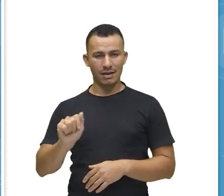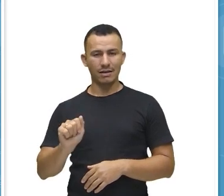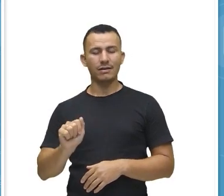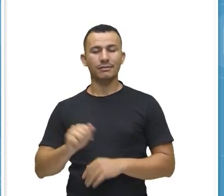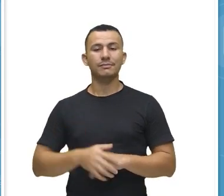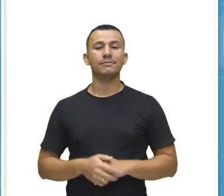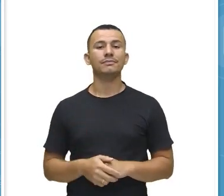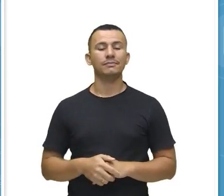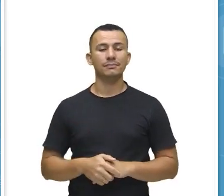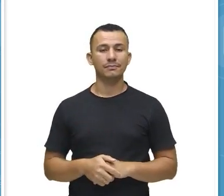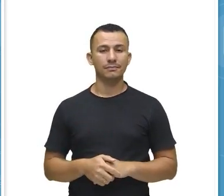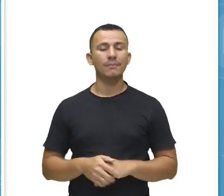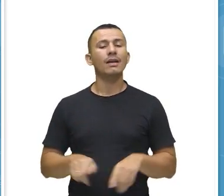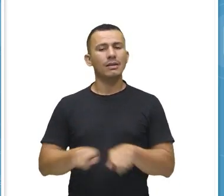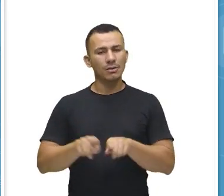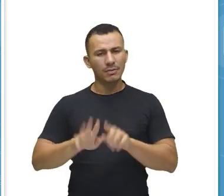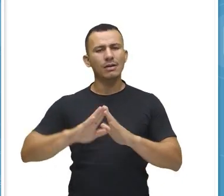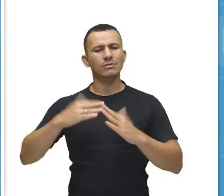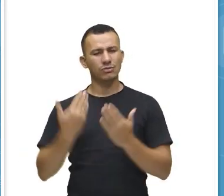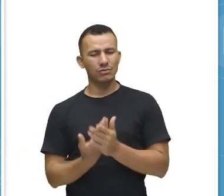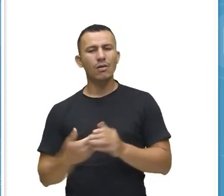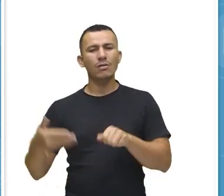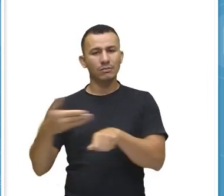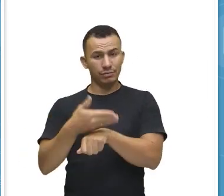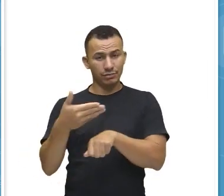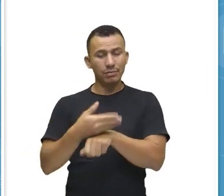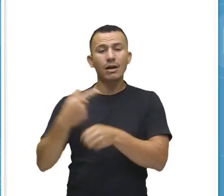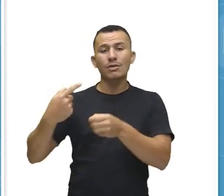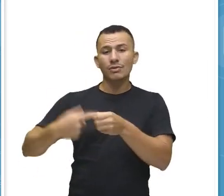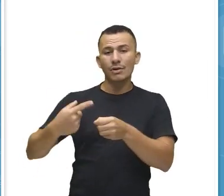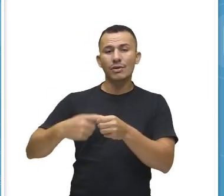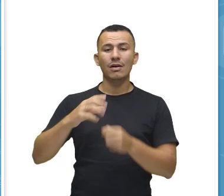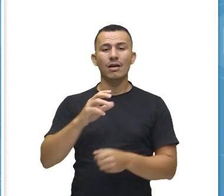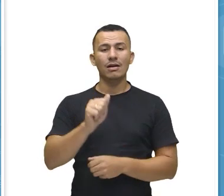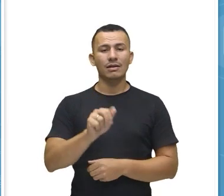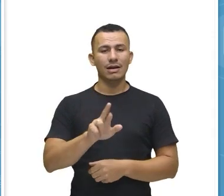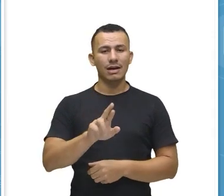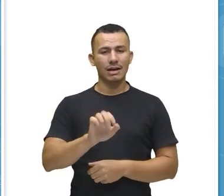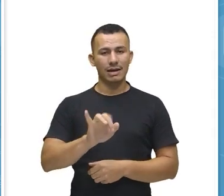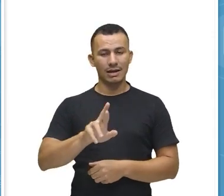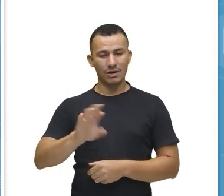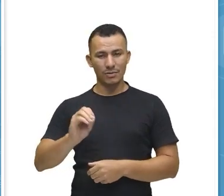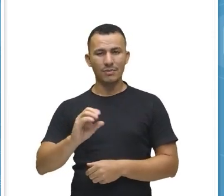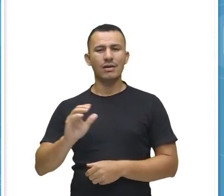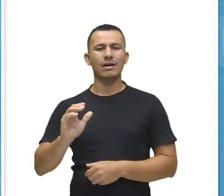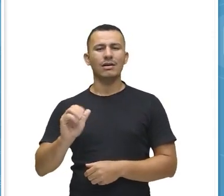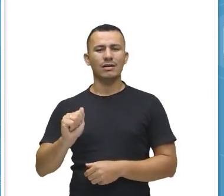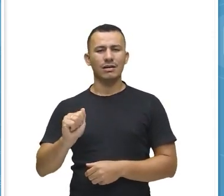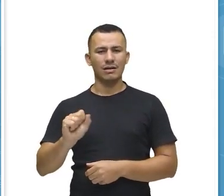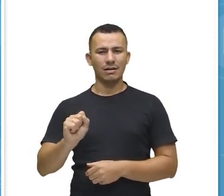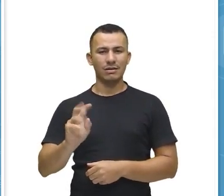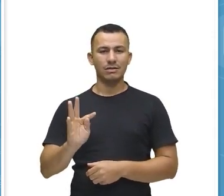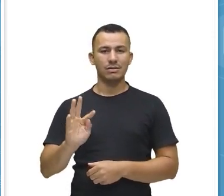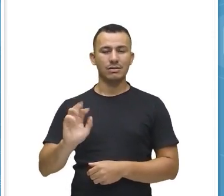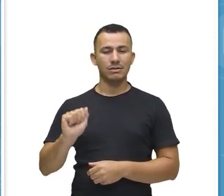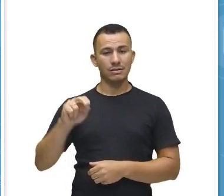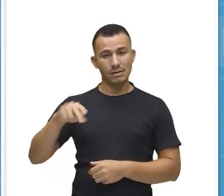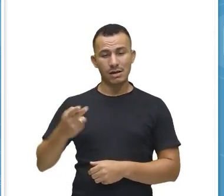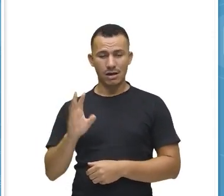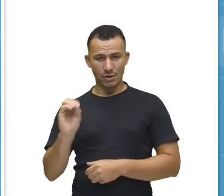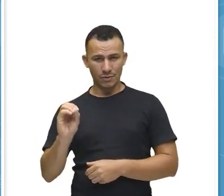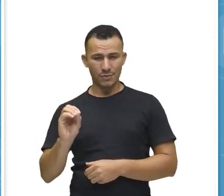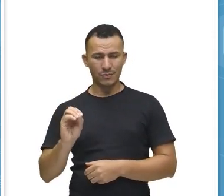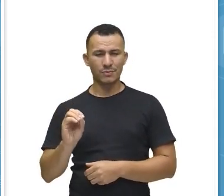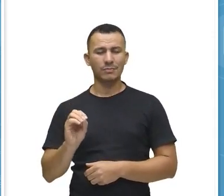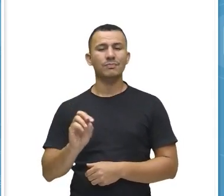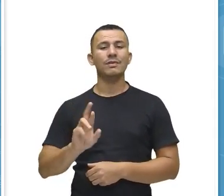Estadual Tomé Ferreira, Careiro Castanho, é a Hanna, muito obrigado, Hanna. Letícia, a